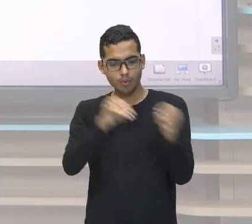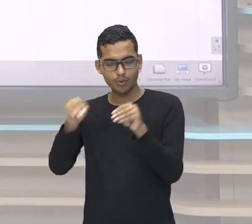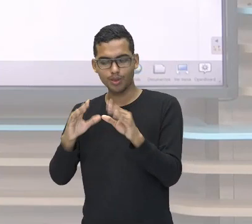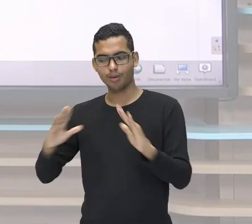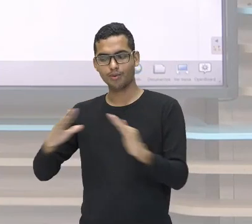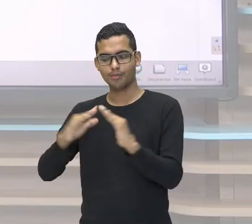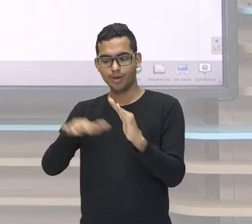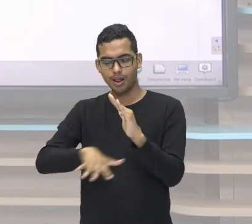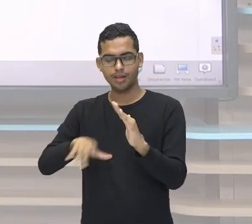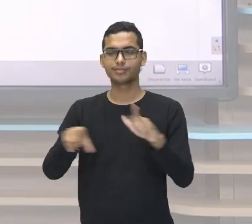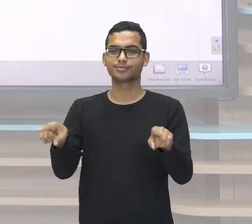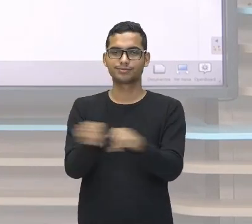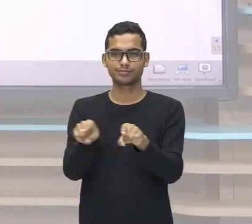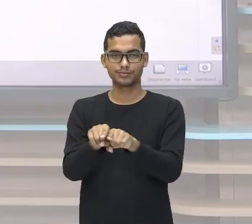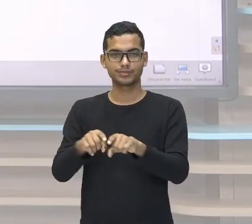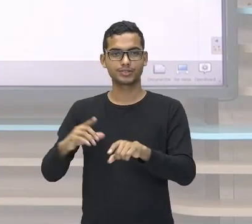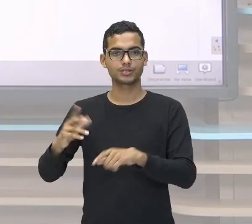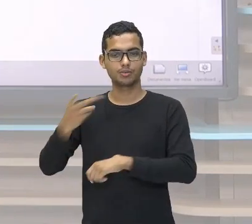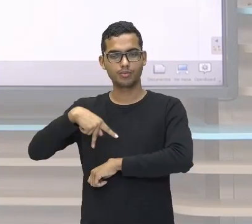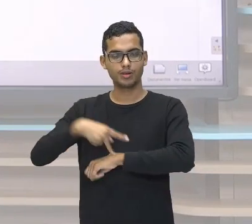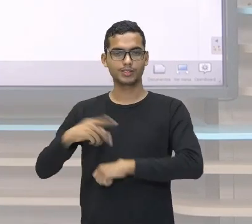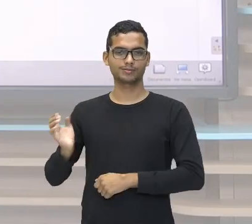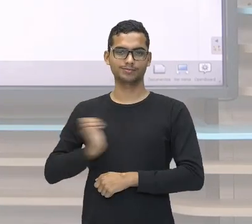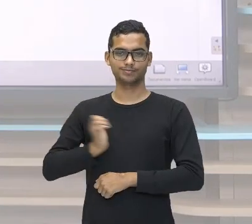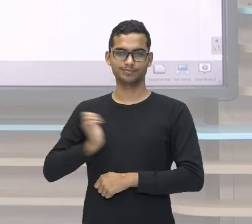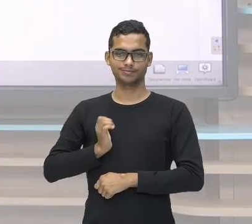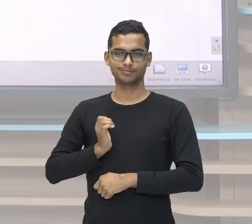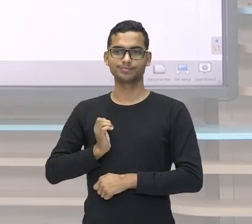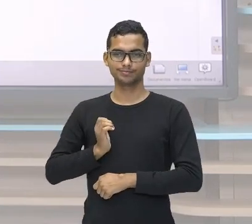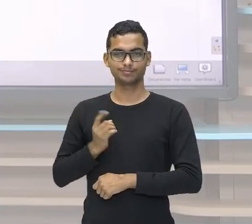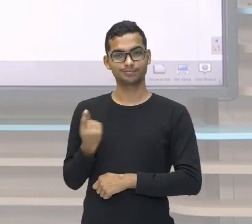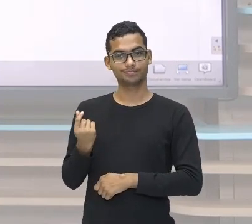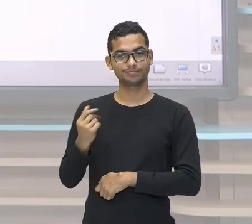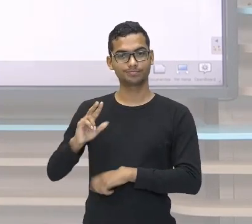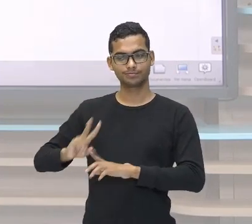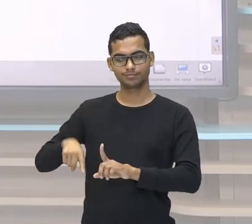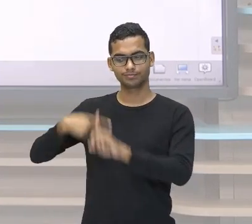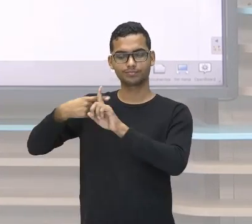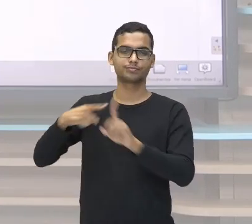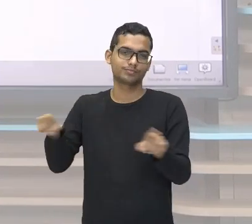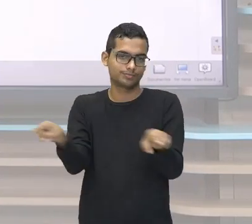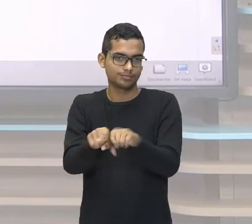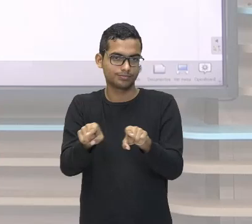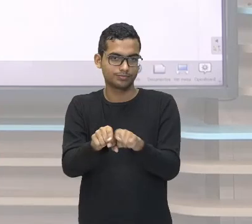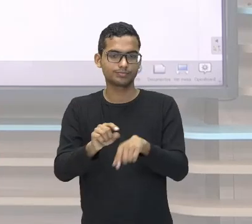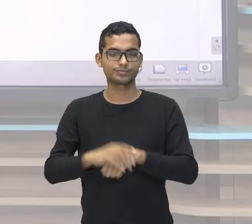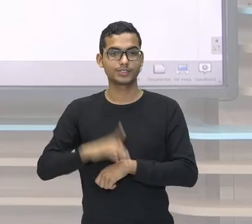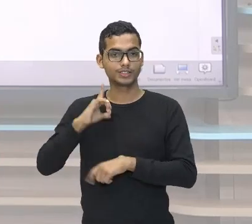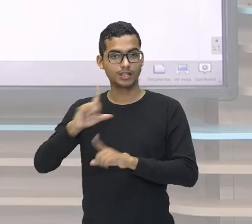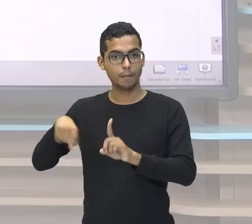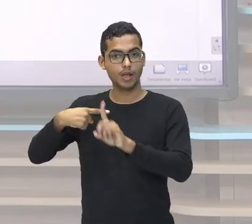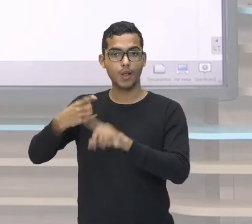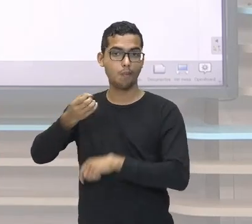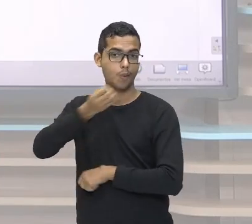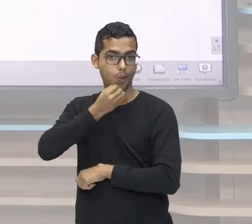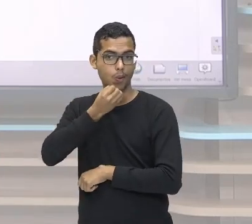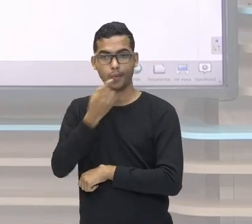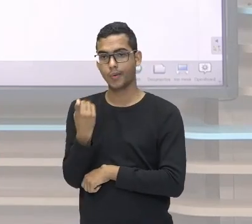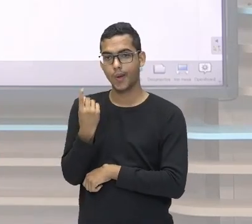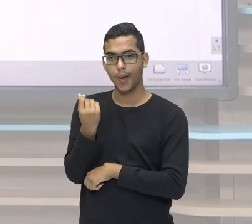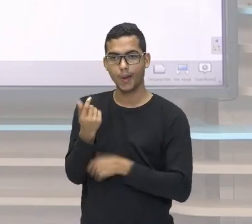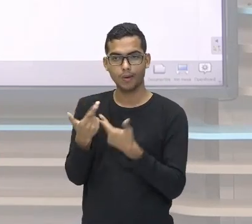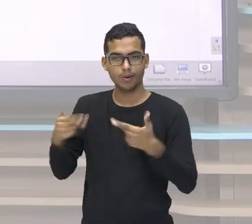né, que são mais ricos, têm os maiores produtos internos brutos do mundo, e aí tem mais chances, né, de